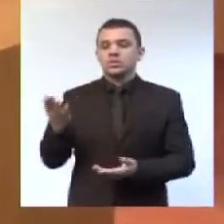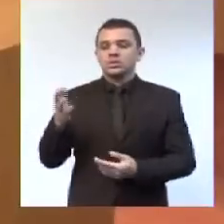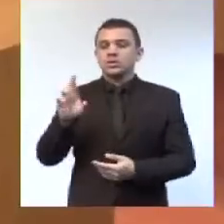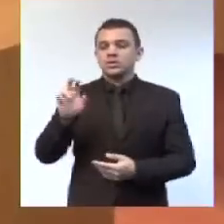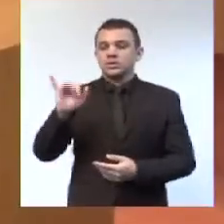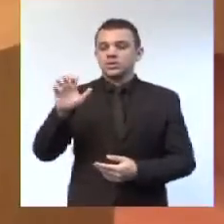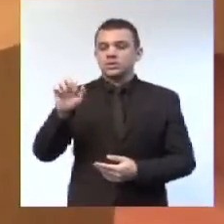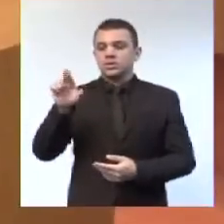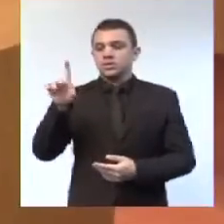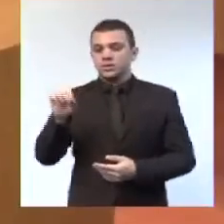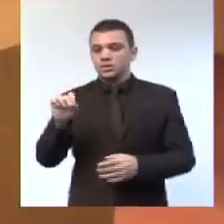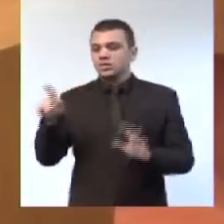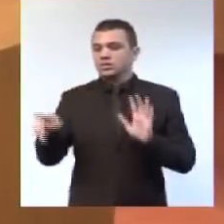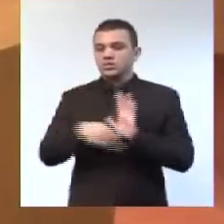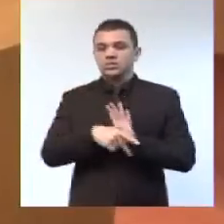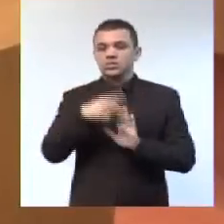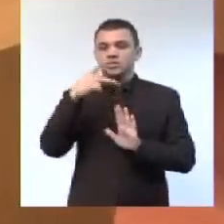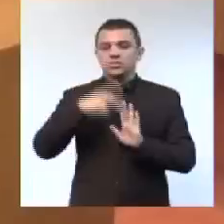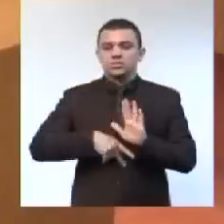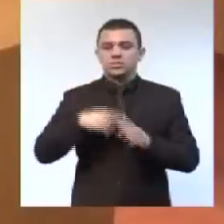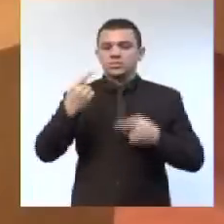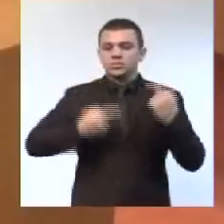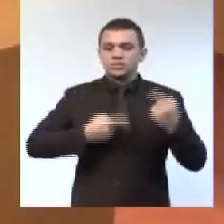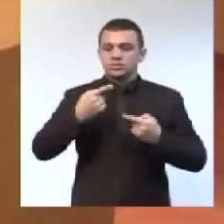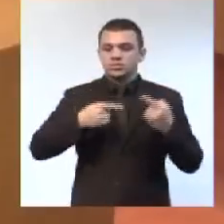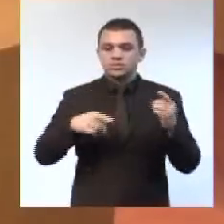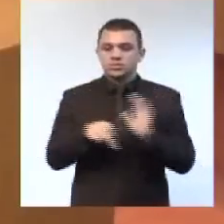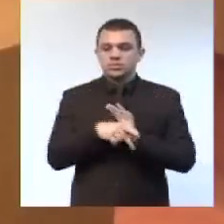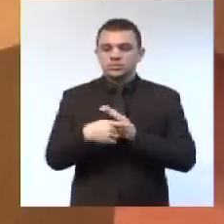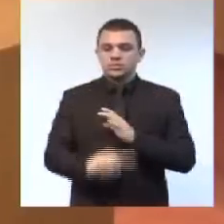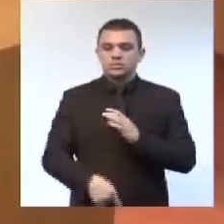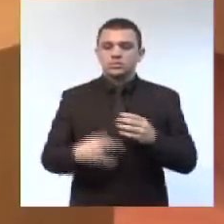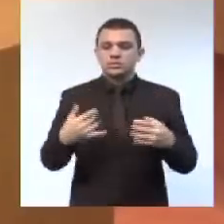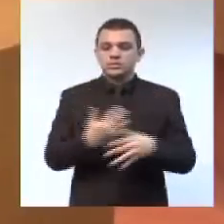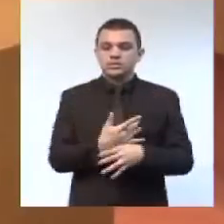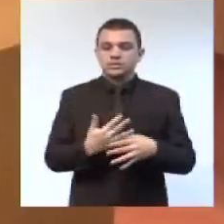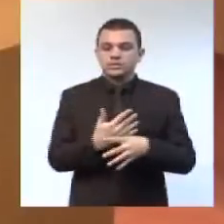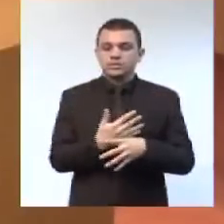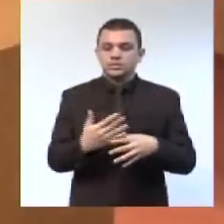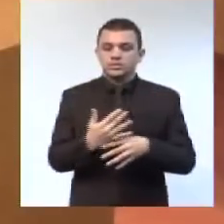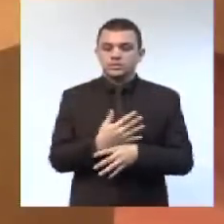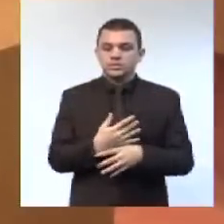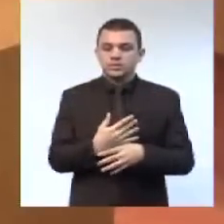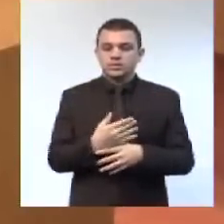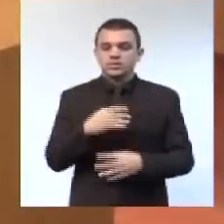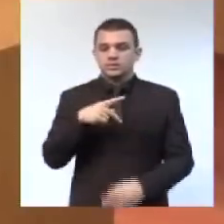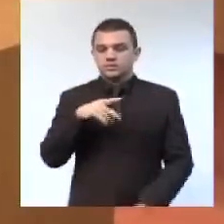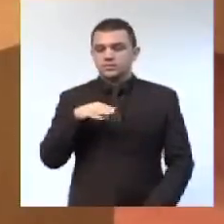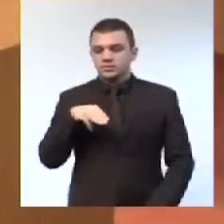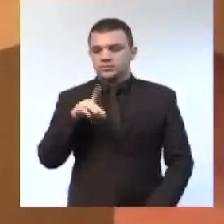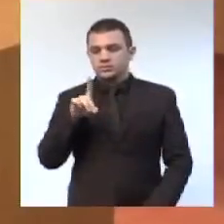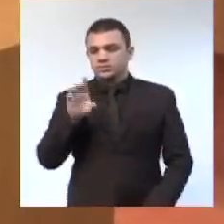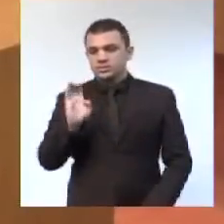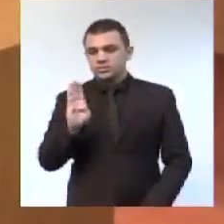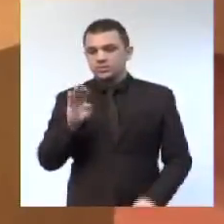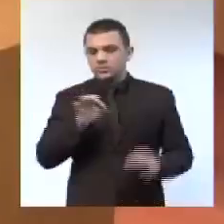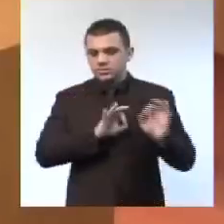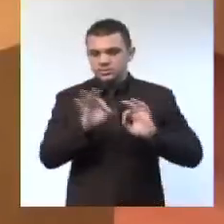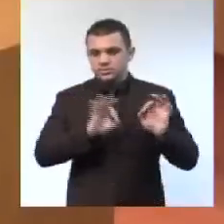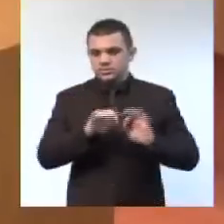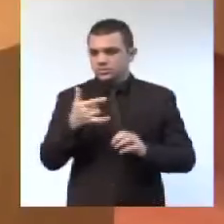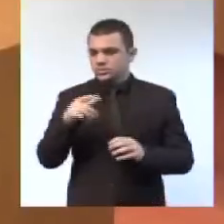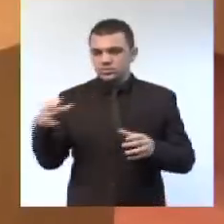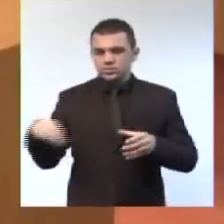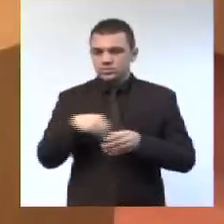de São Luís do PMDB, ela partiu para uma agressão desnecessária. Desnecessária por quê?